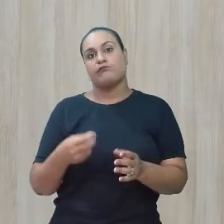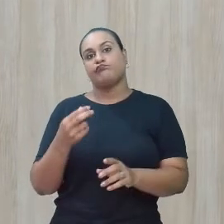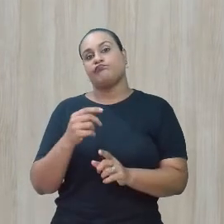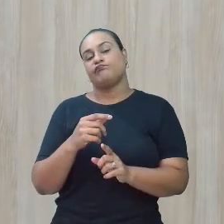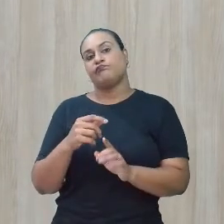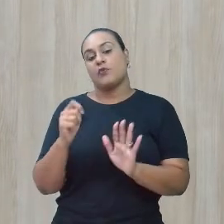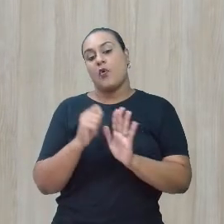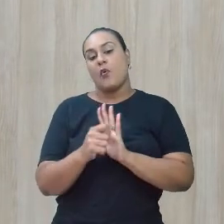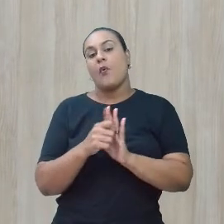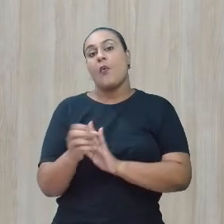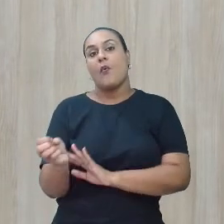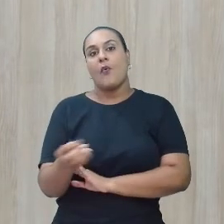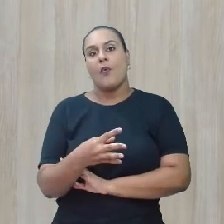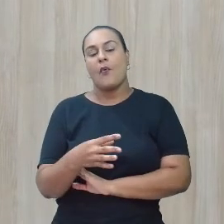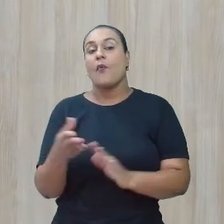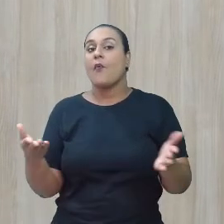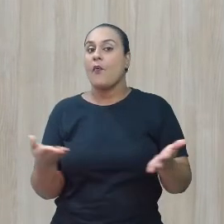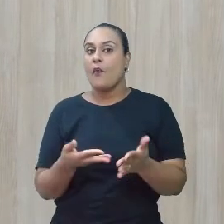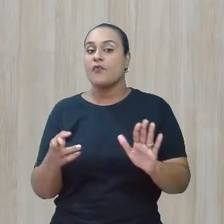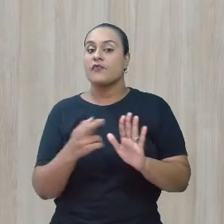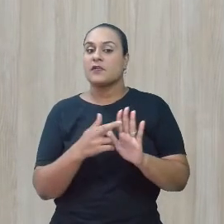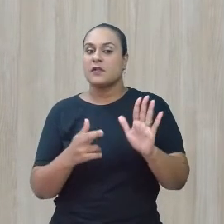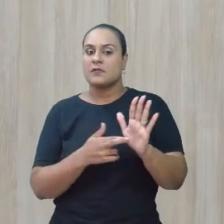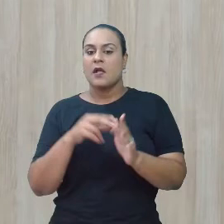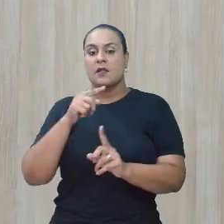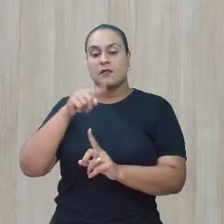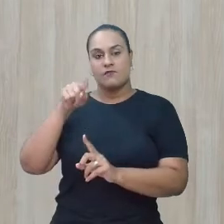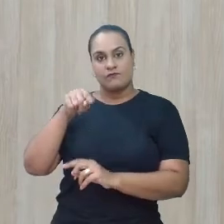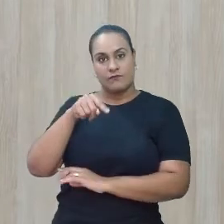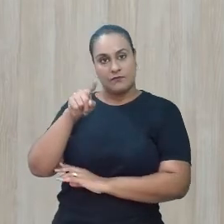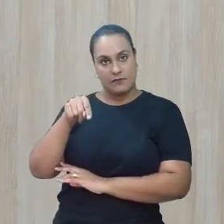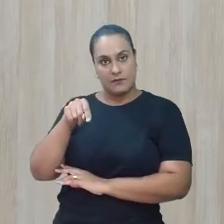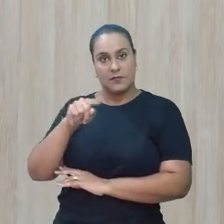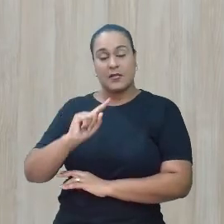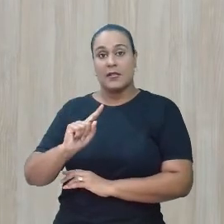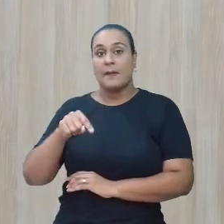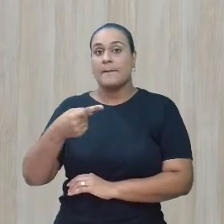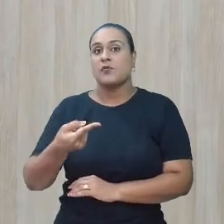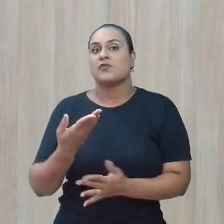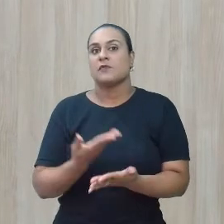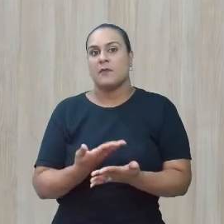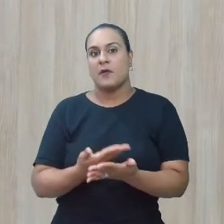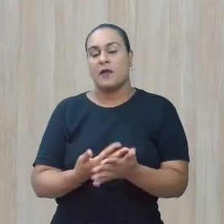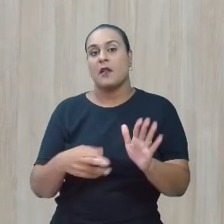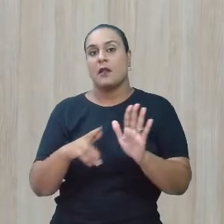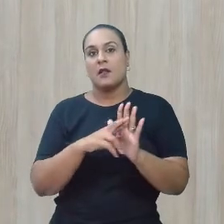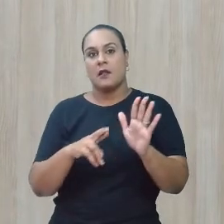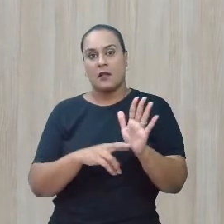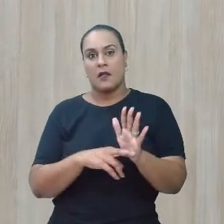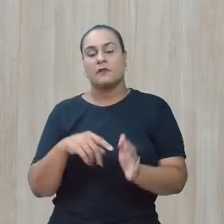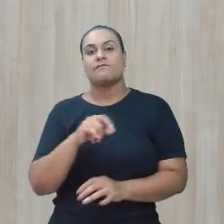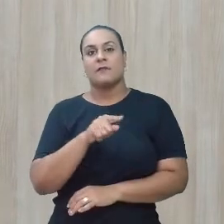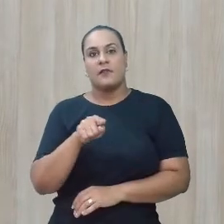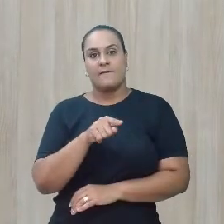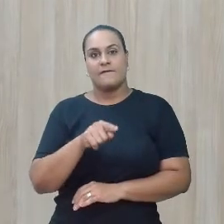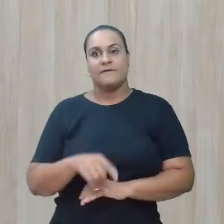uma. Hoje a gente vê as regras de acentuação e na próxima aula a gente vê as regras de hífen.